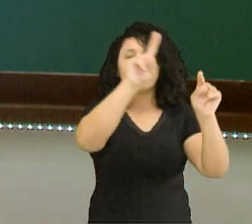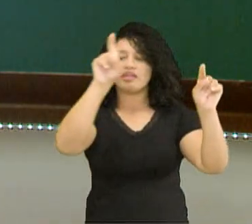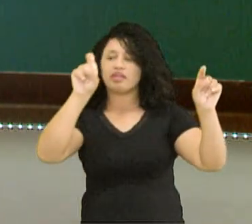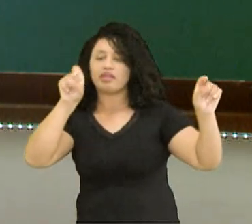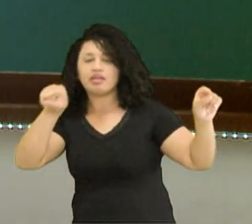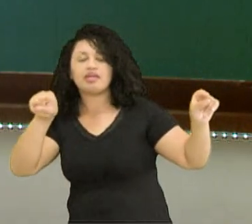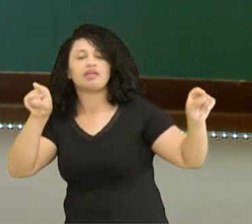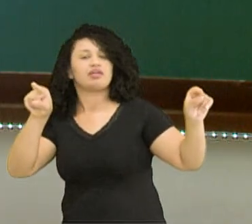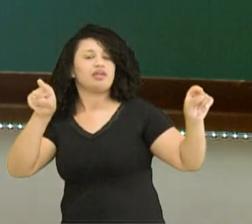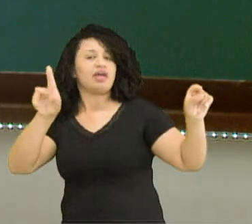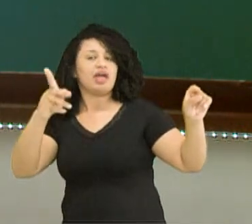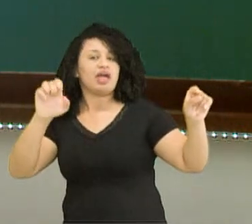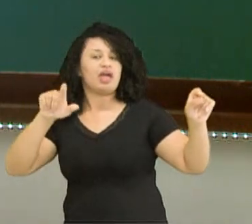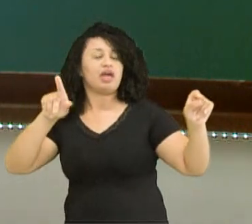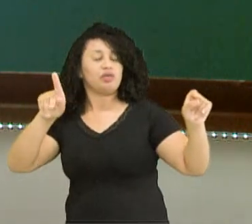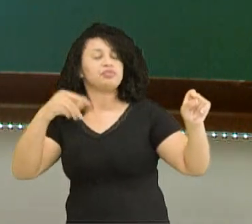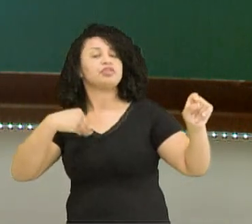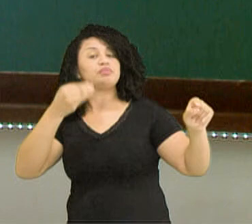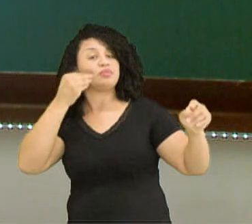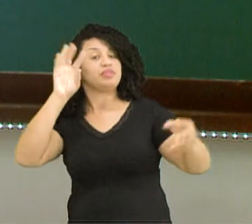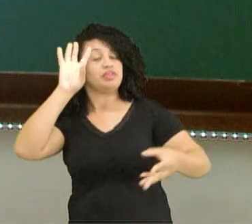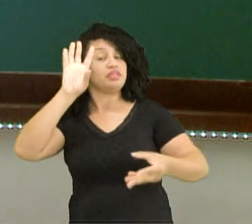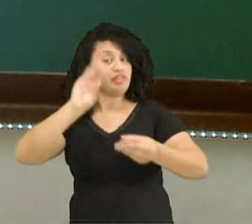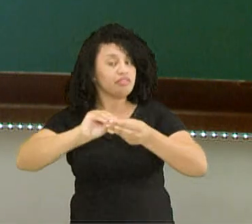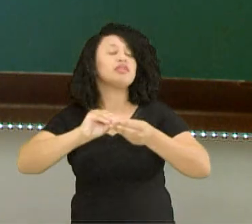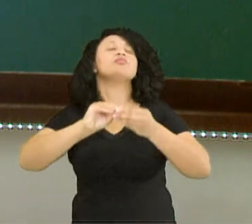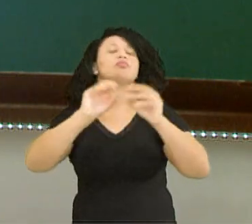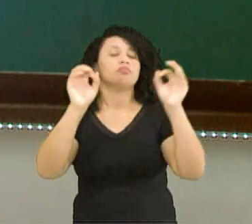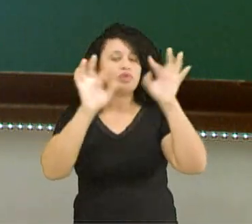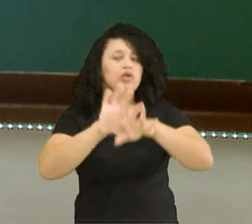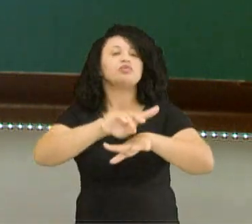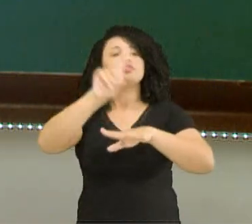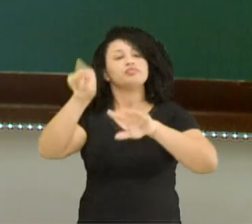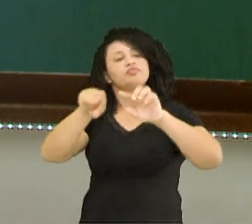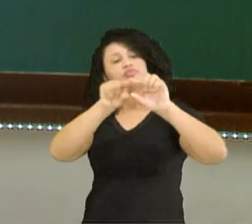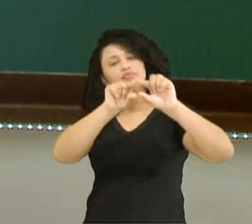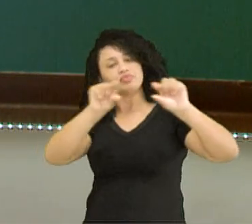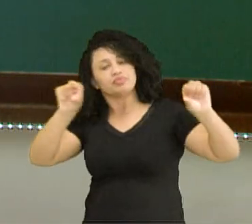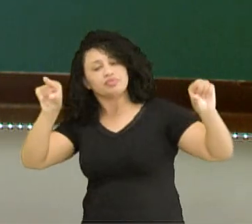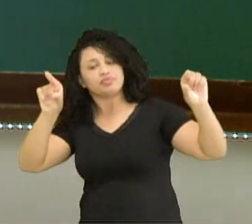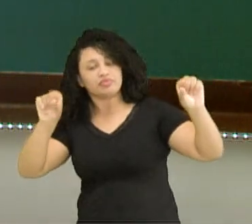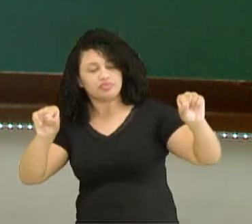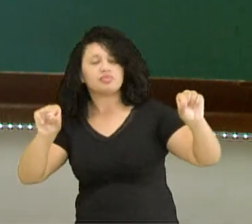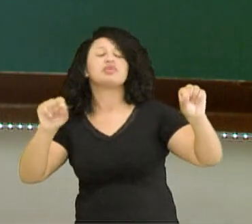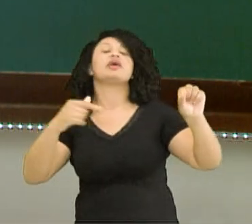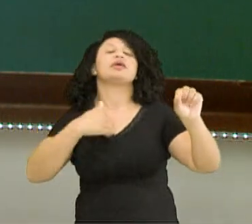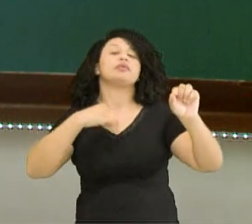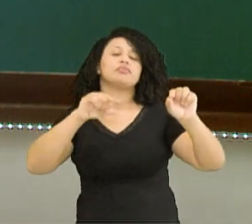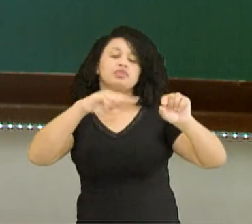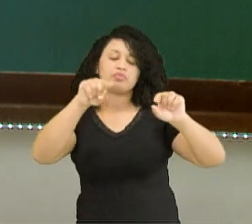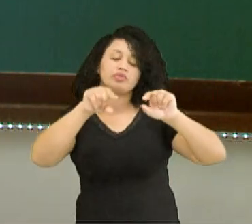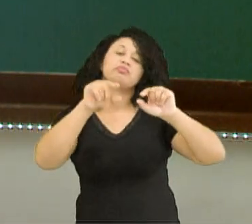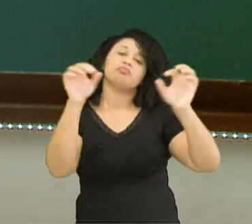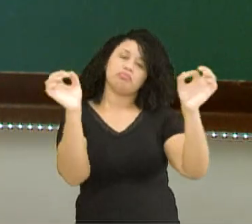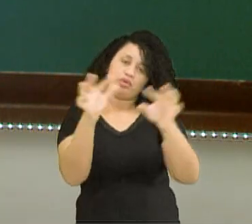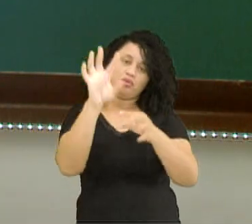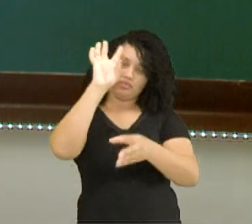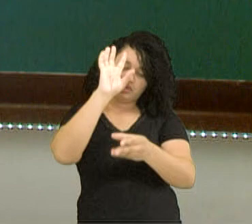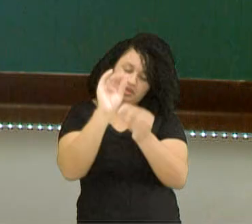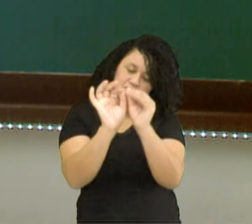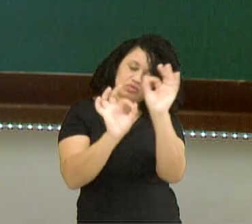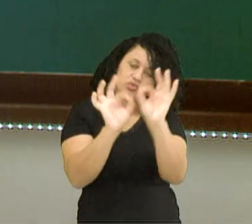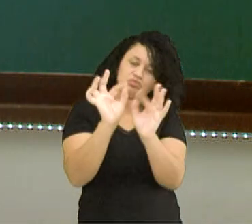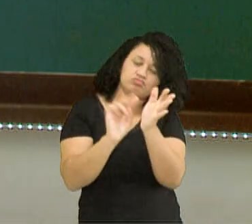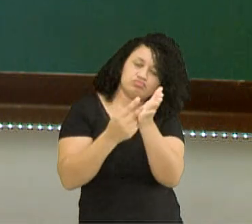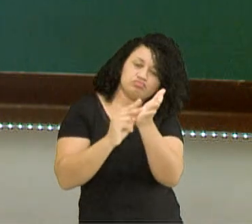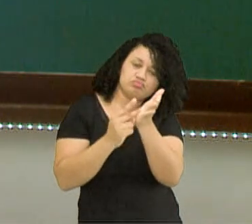help, procura entender, perfect. We até involved, vai entendendo as partes, vai montando a